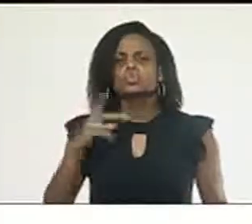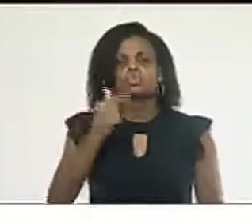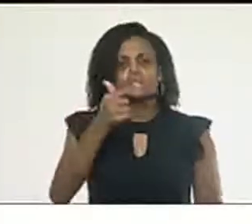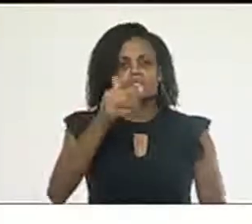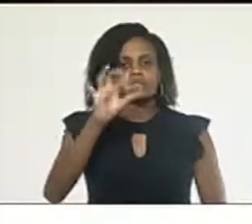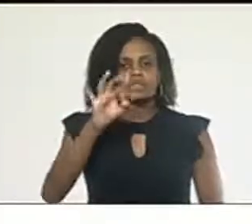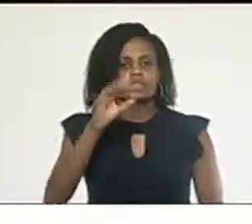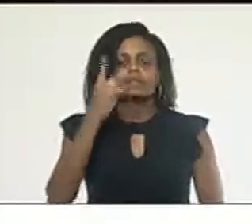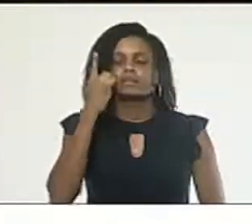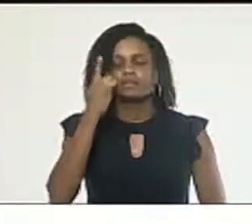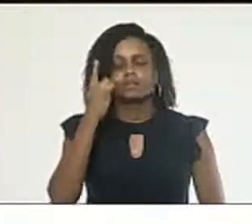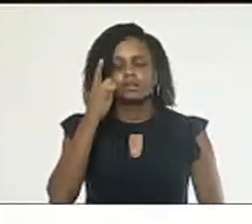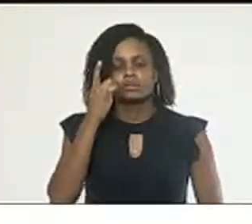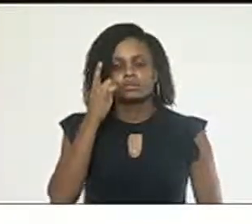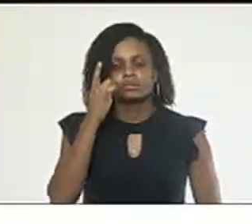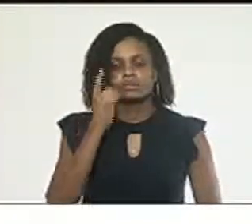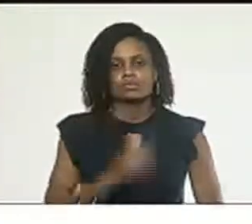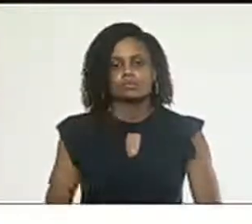deputadas